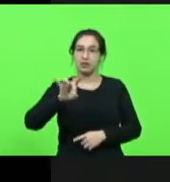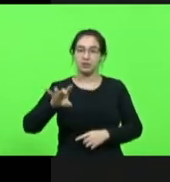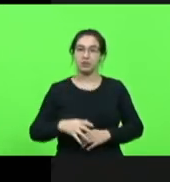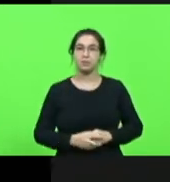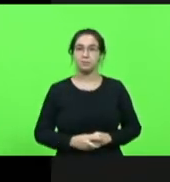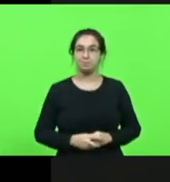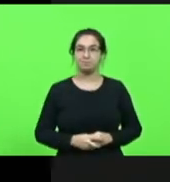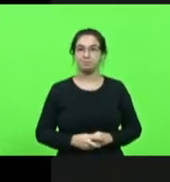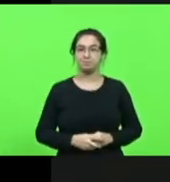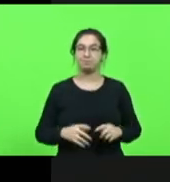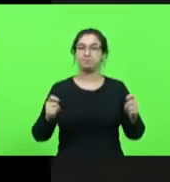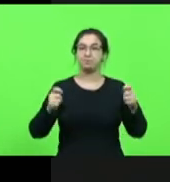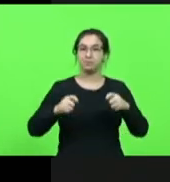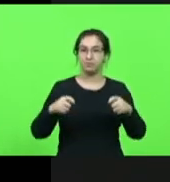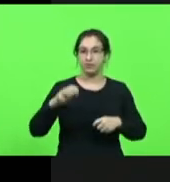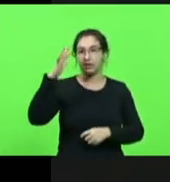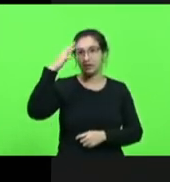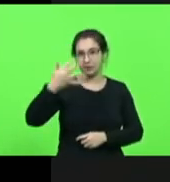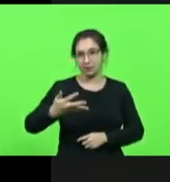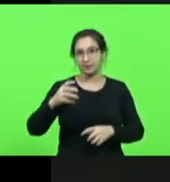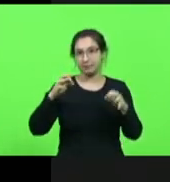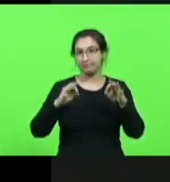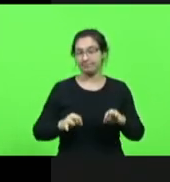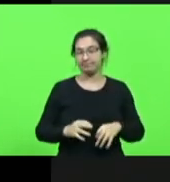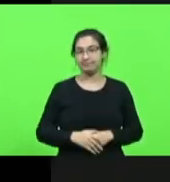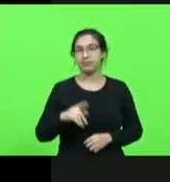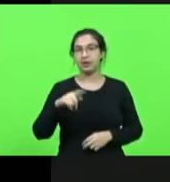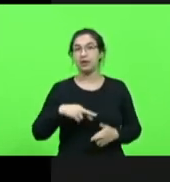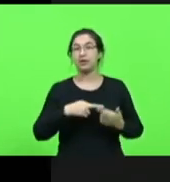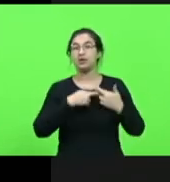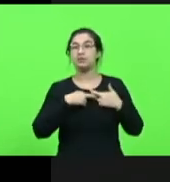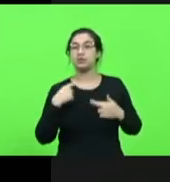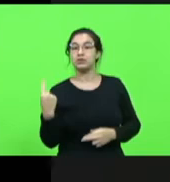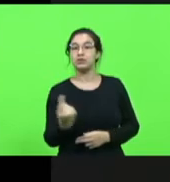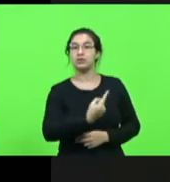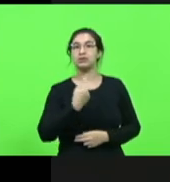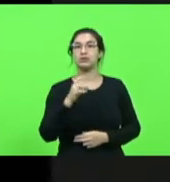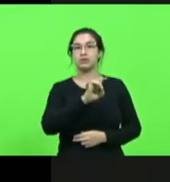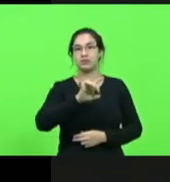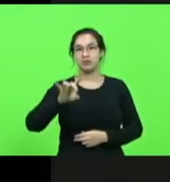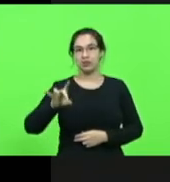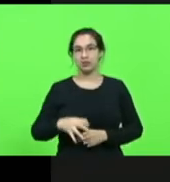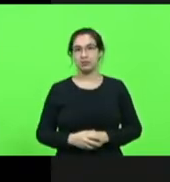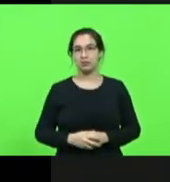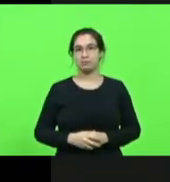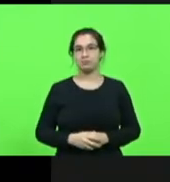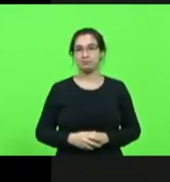das aposentadorias no futuro. É responsabilidade nossa de fazer com